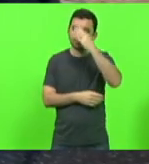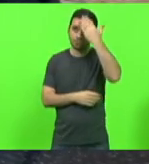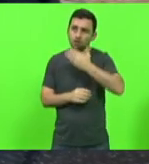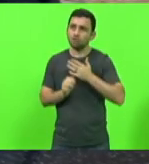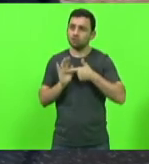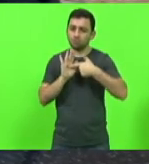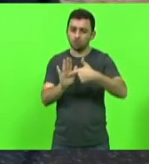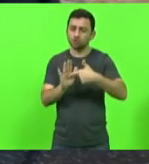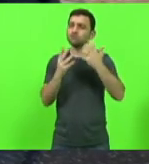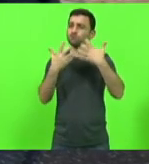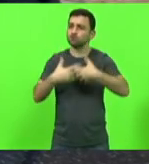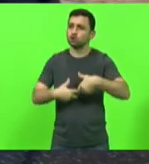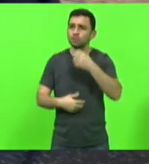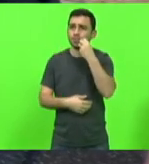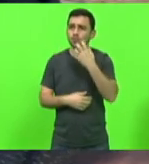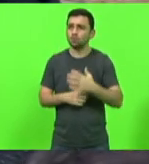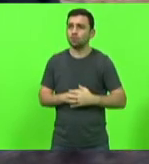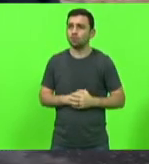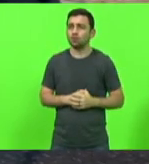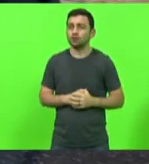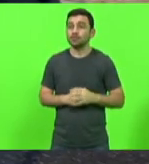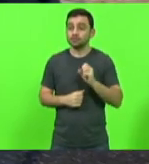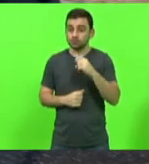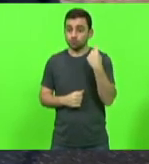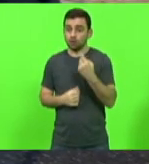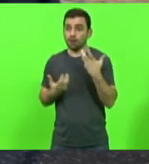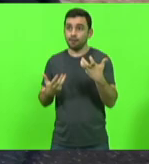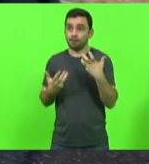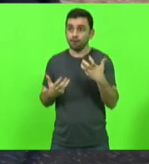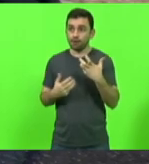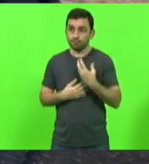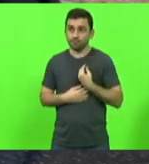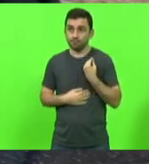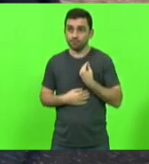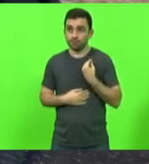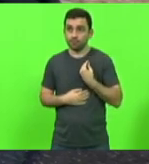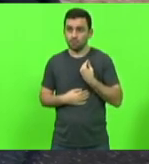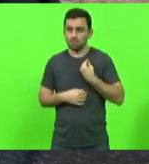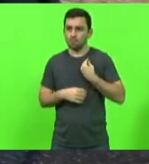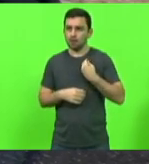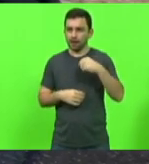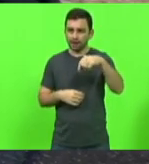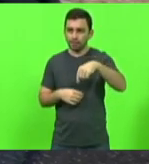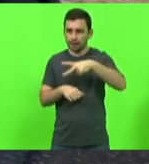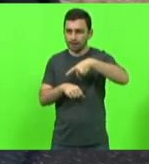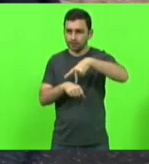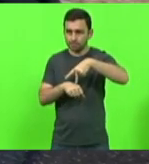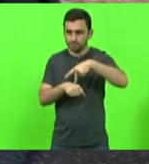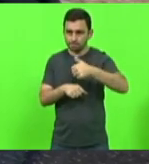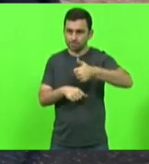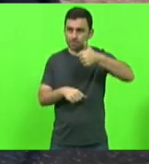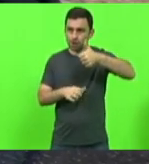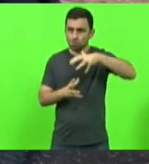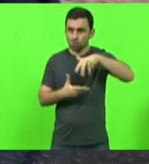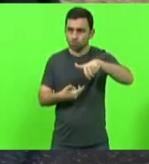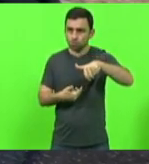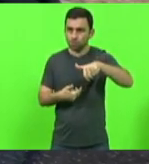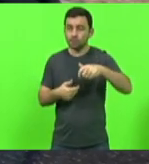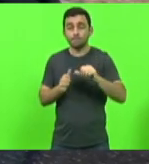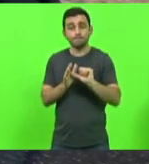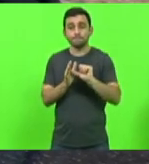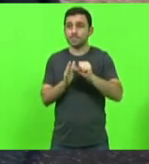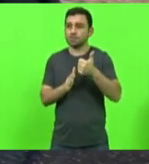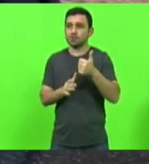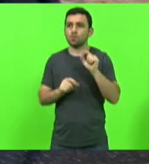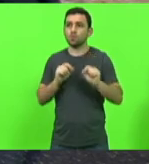funciona. E se nós queremos realmente viver num país de primeiro mundo, a primeira coisa que nós temos que